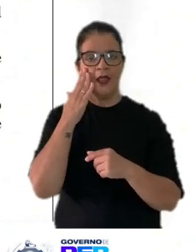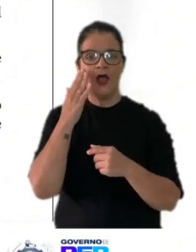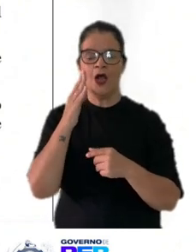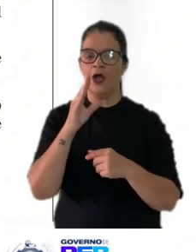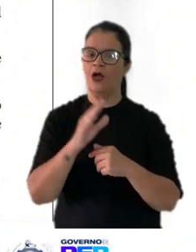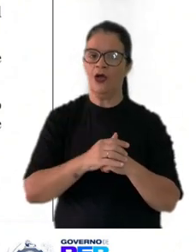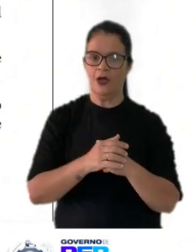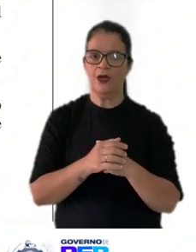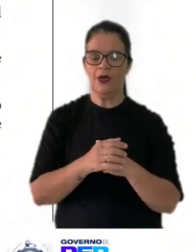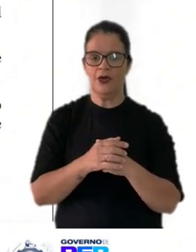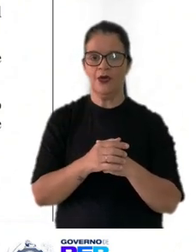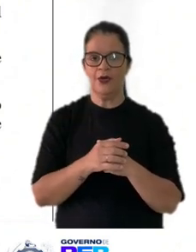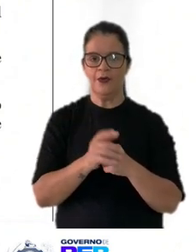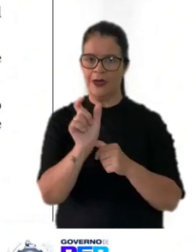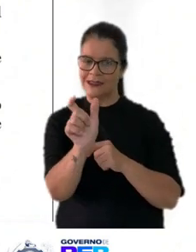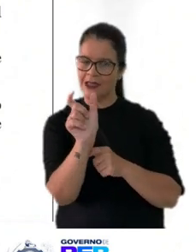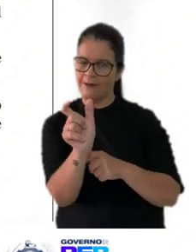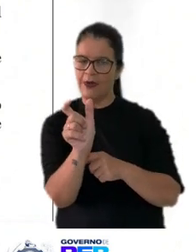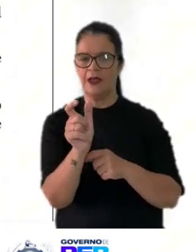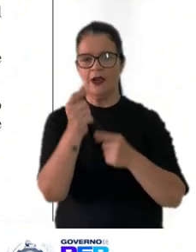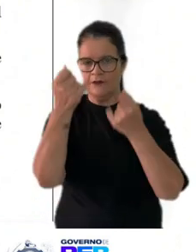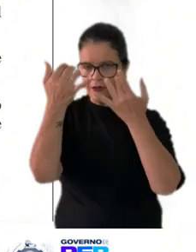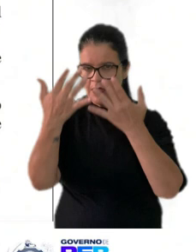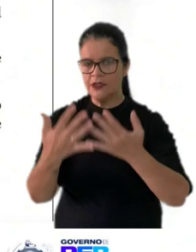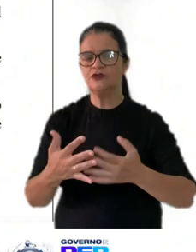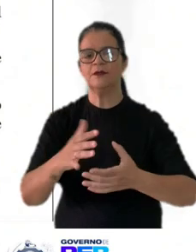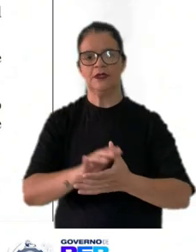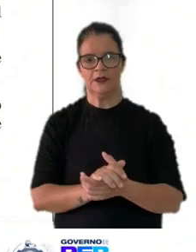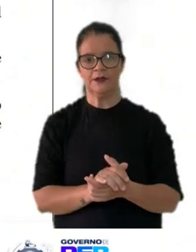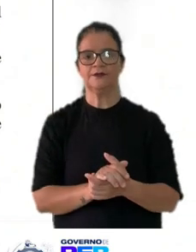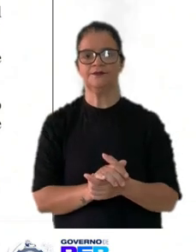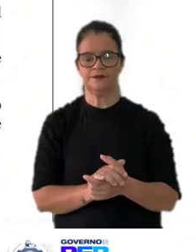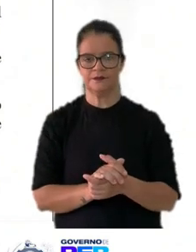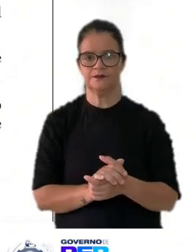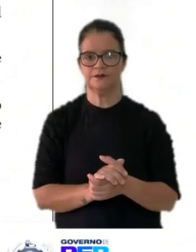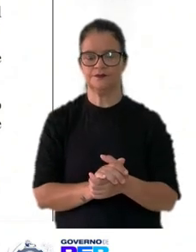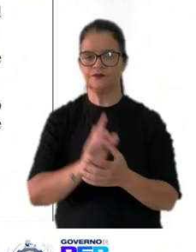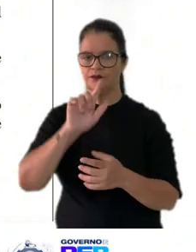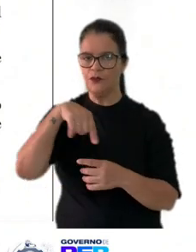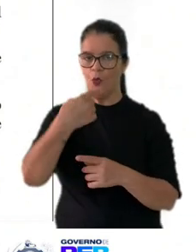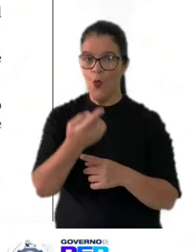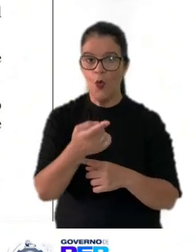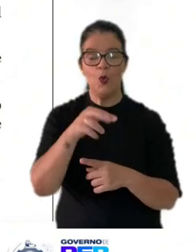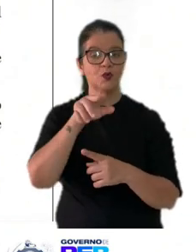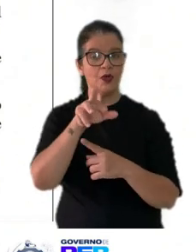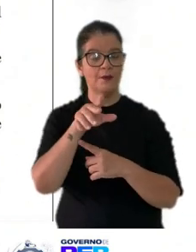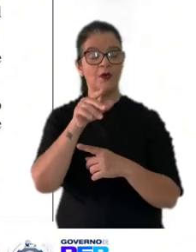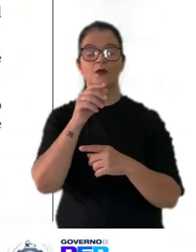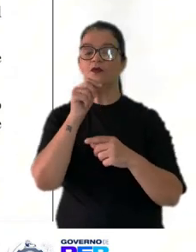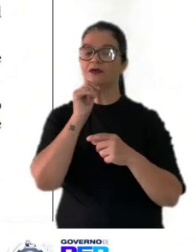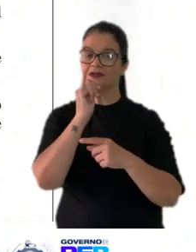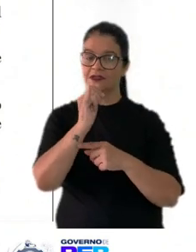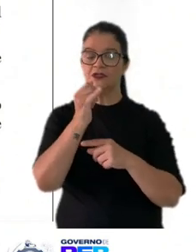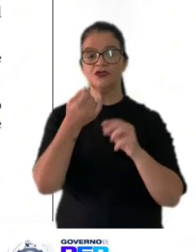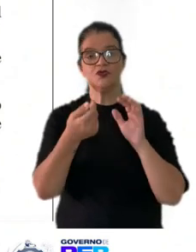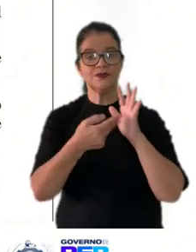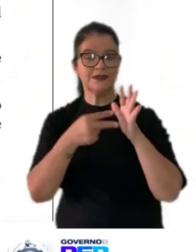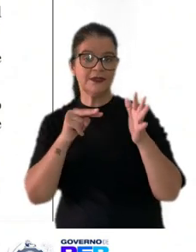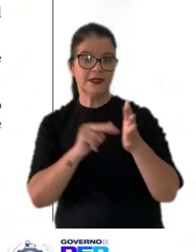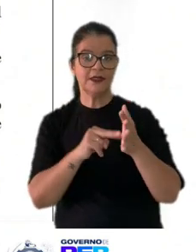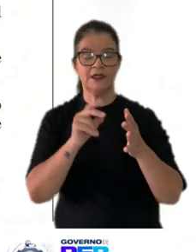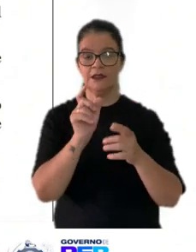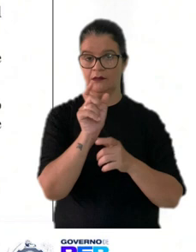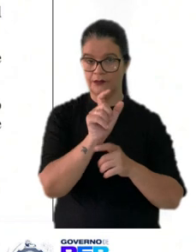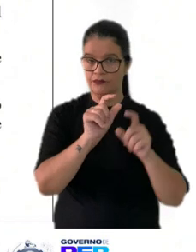great tá aí o outro irmão fala o seguinte makes me wonder how